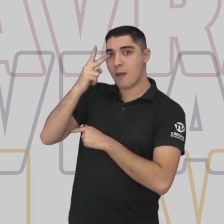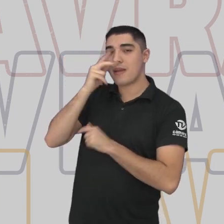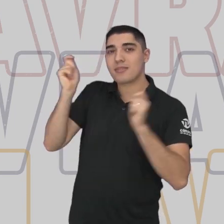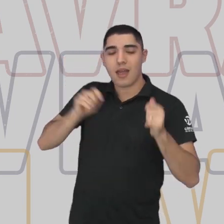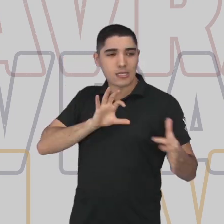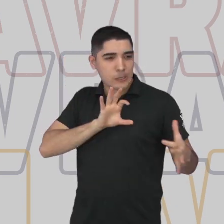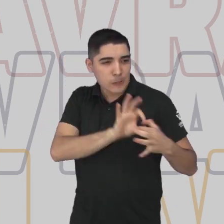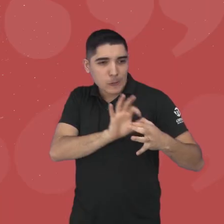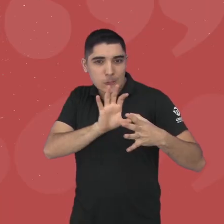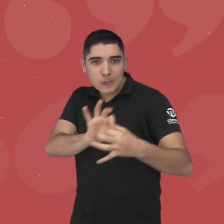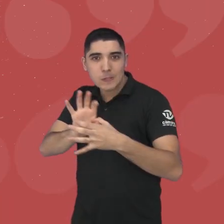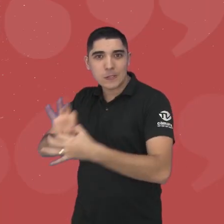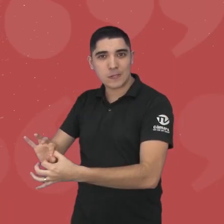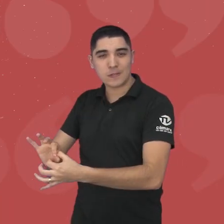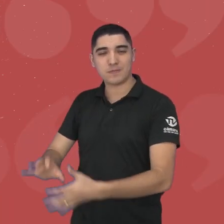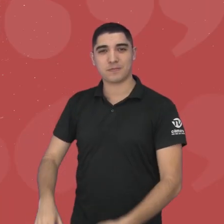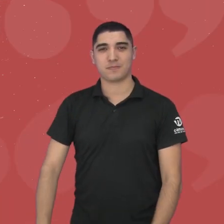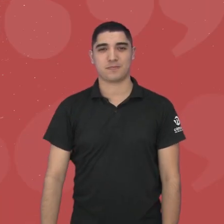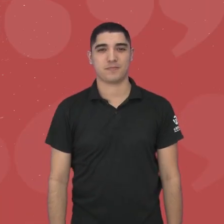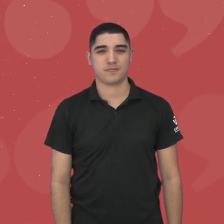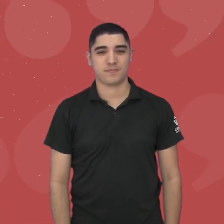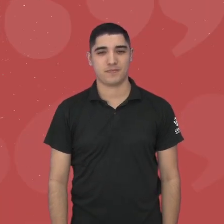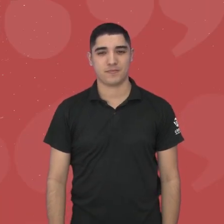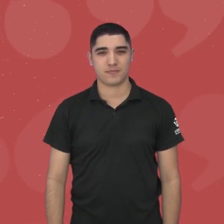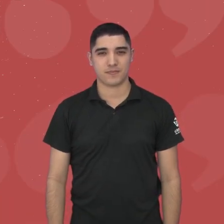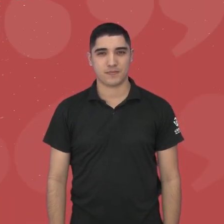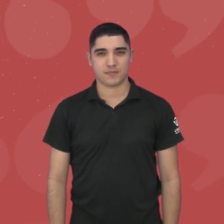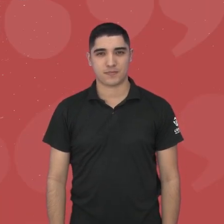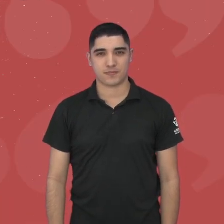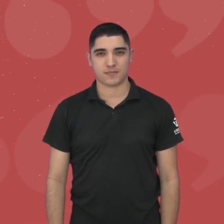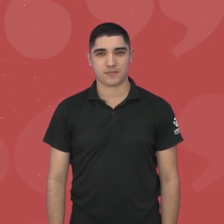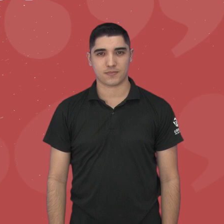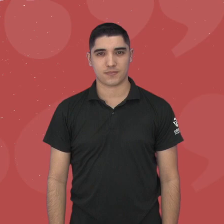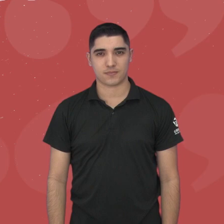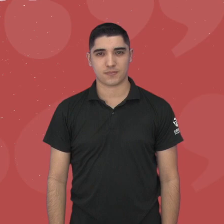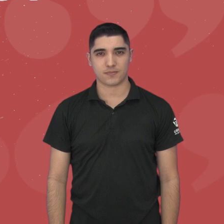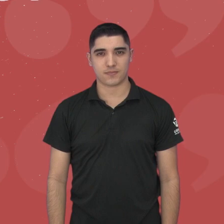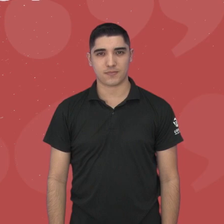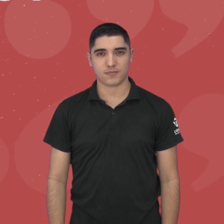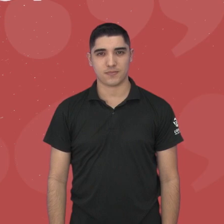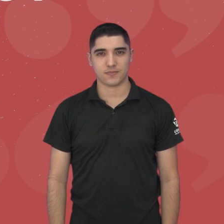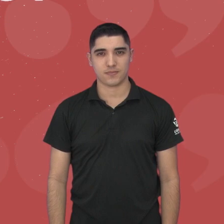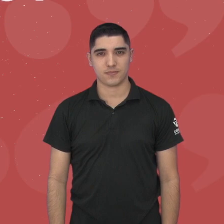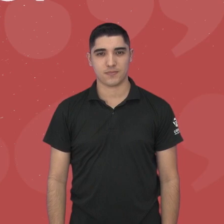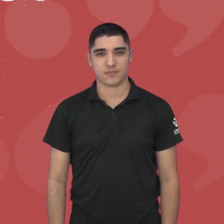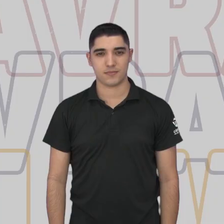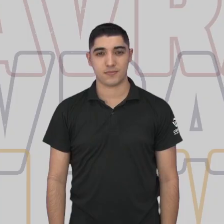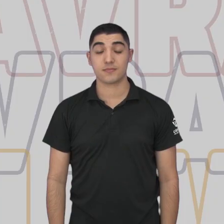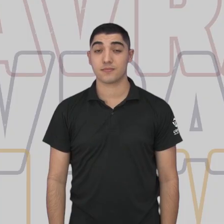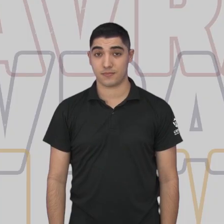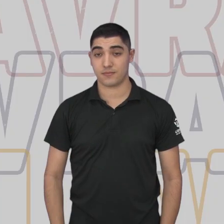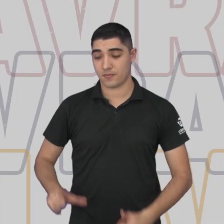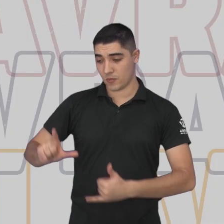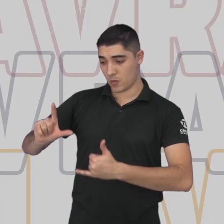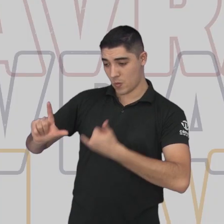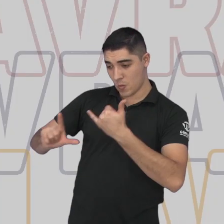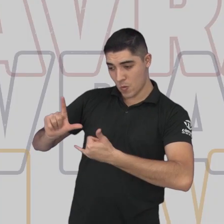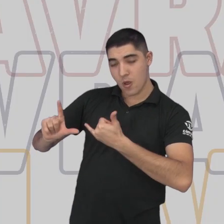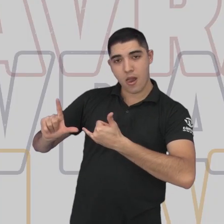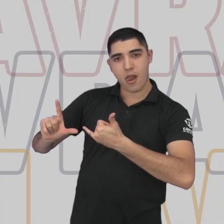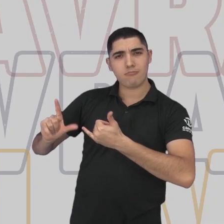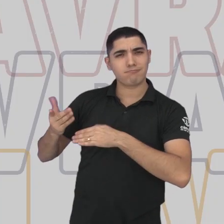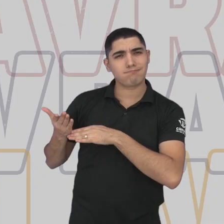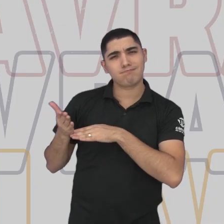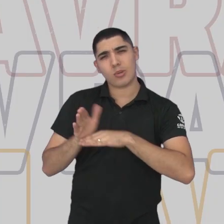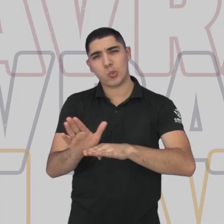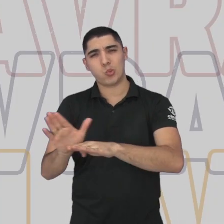esses laços, né? Como o educador pode trabalhar o lúdico? O lúdico ajuda